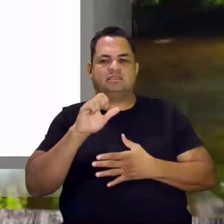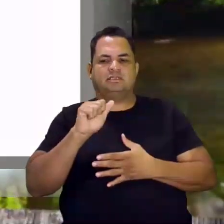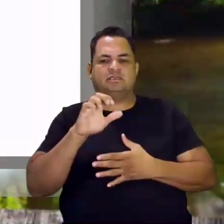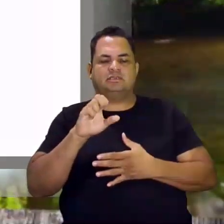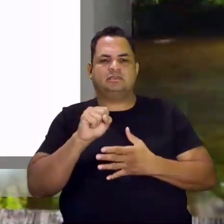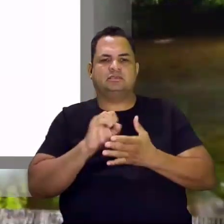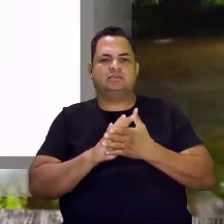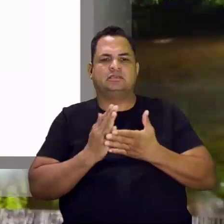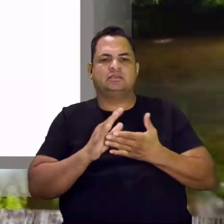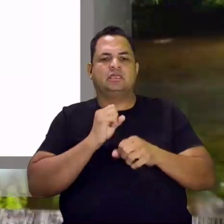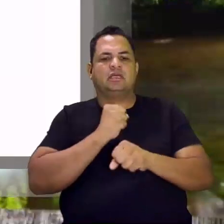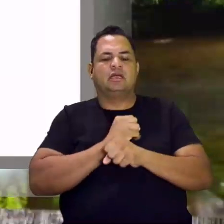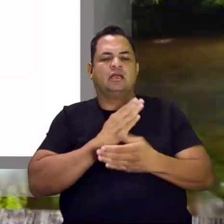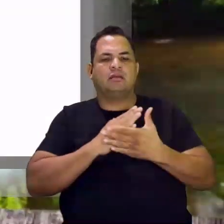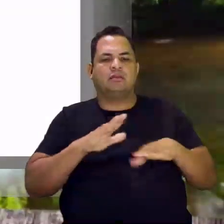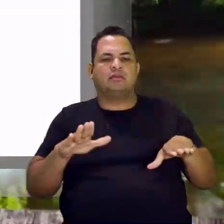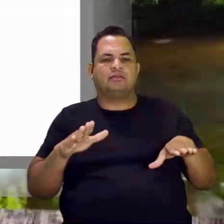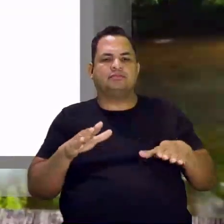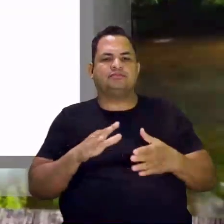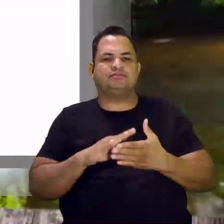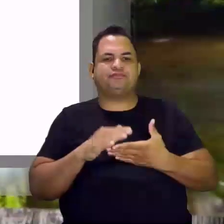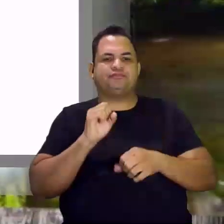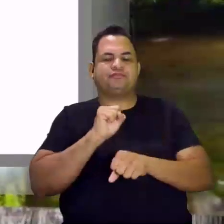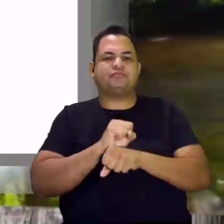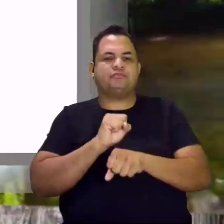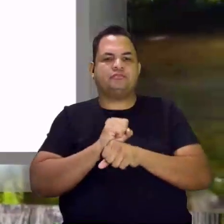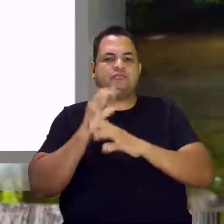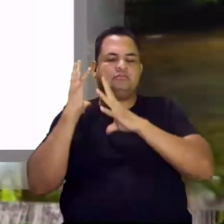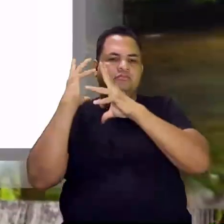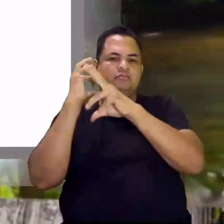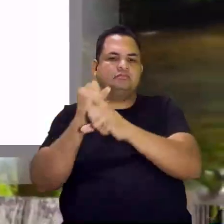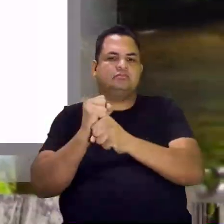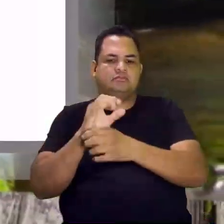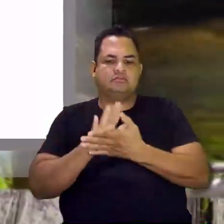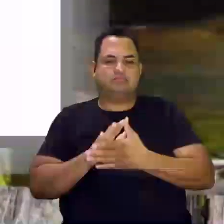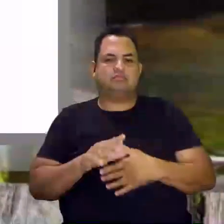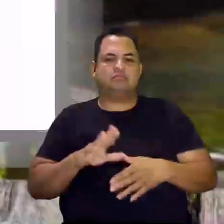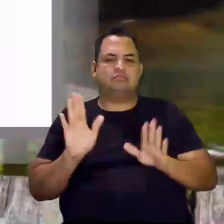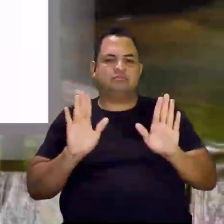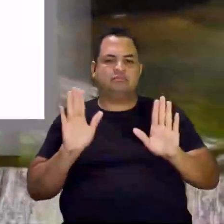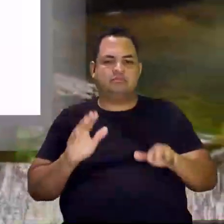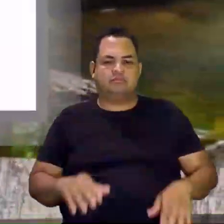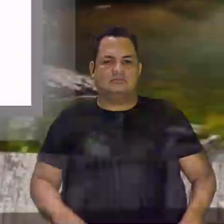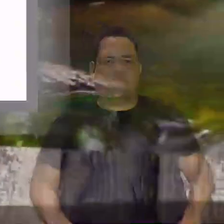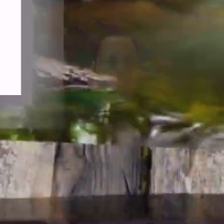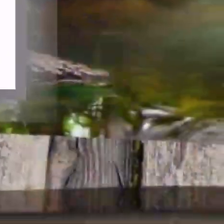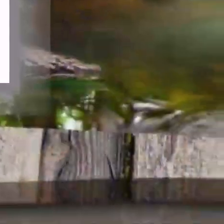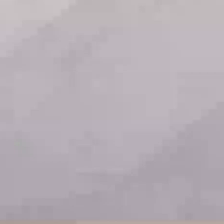ficando por aqui e a gente vai, então, esperar a nossa revisão, que é já já. Tchau, tchau!